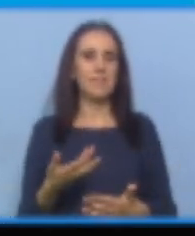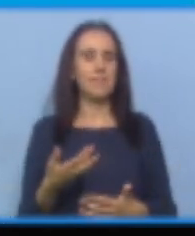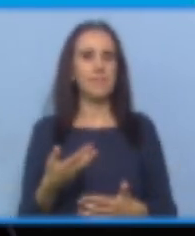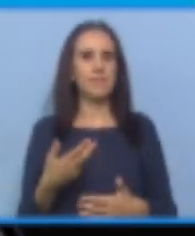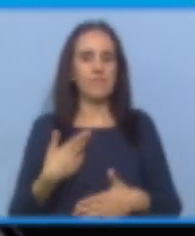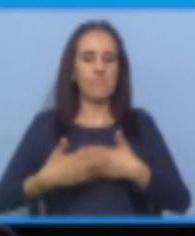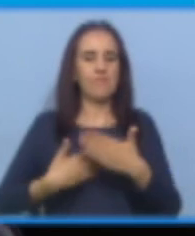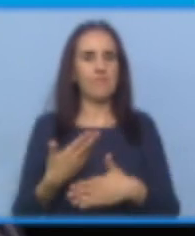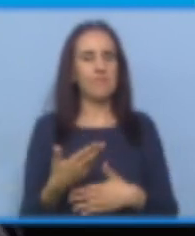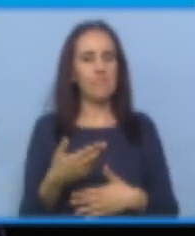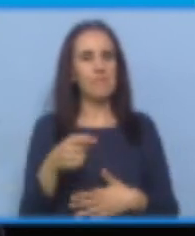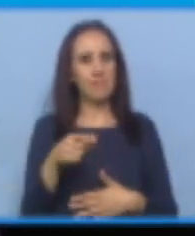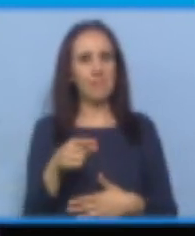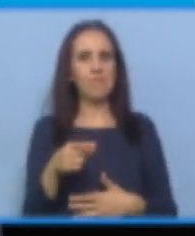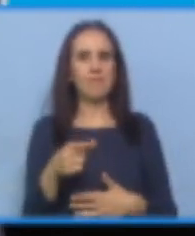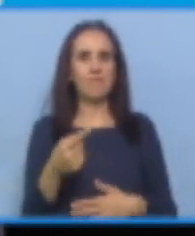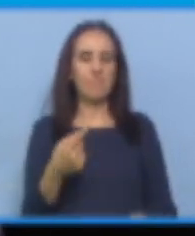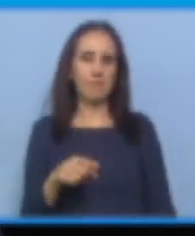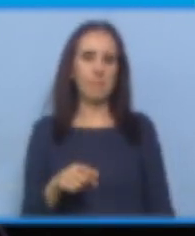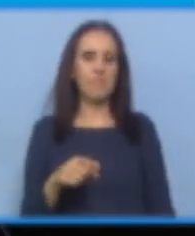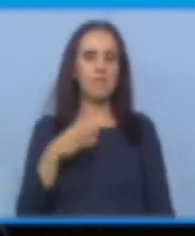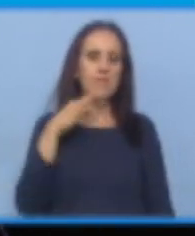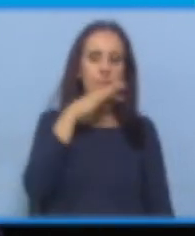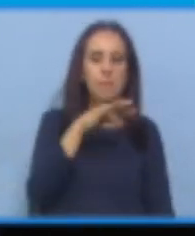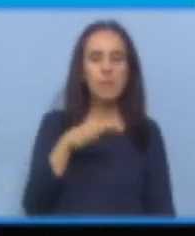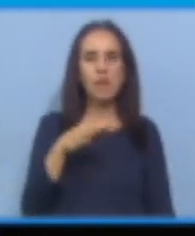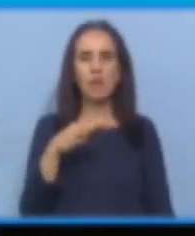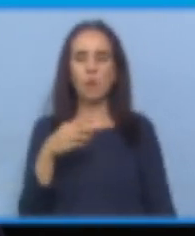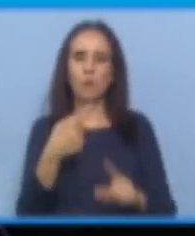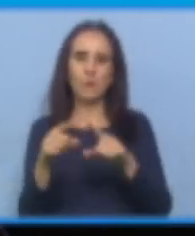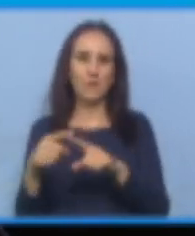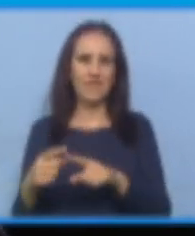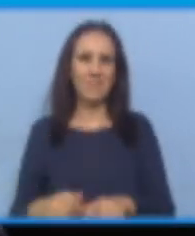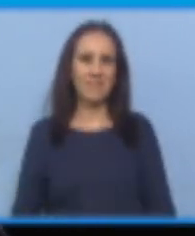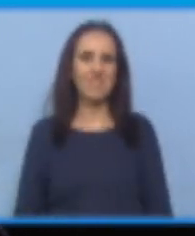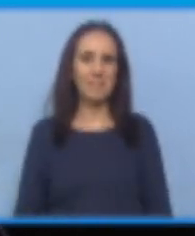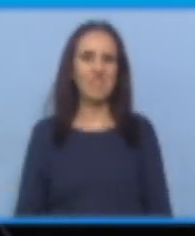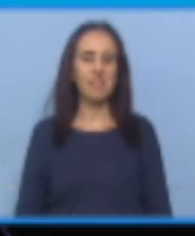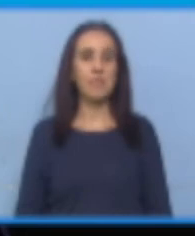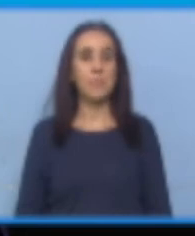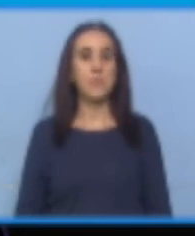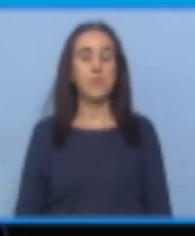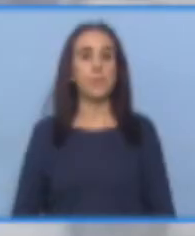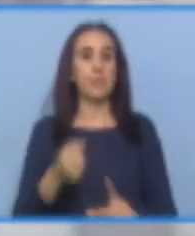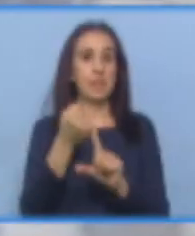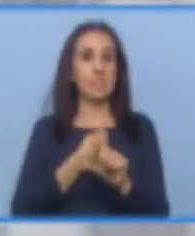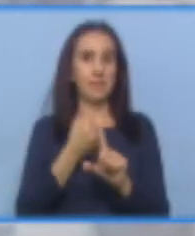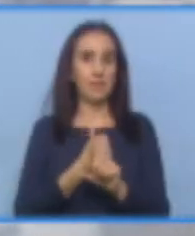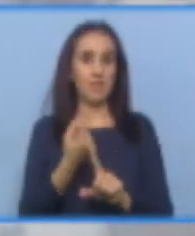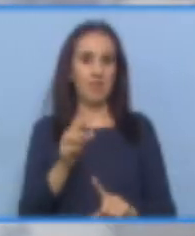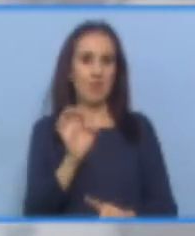missionário da pastoral, quer familiar, quer juvenil, quer noutros âmbitos. Não é? Ficam estes desafios, desde já